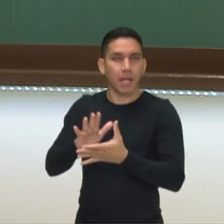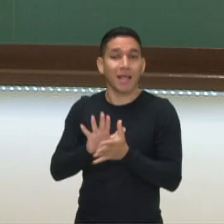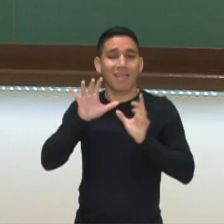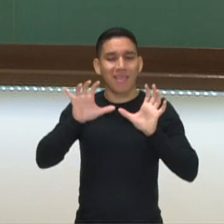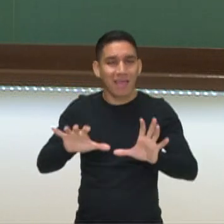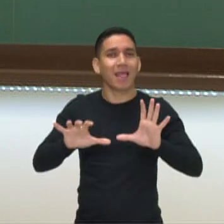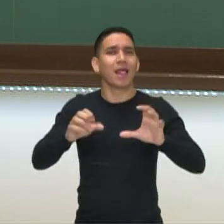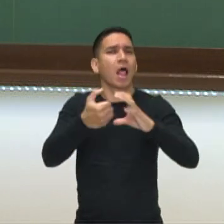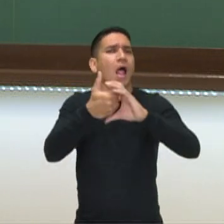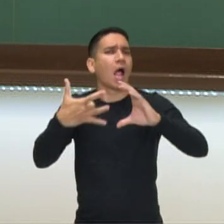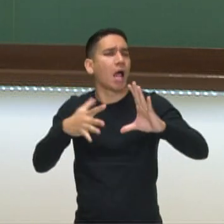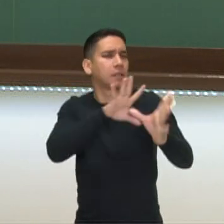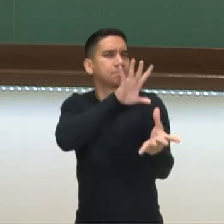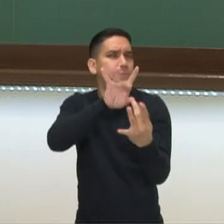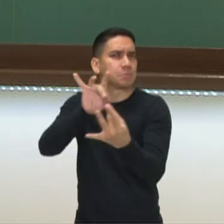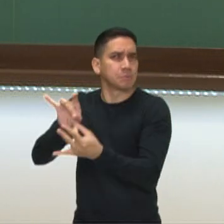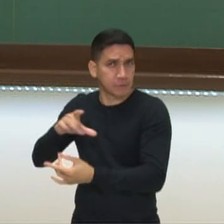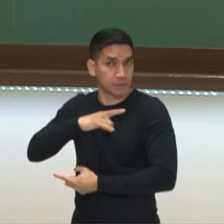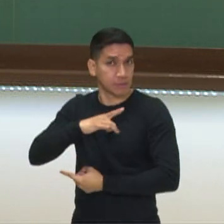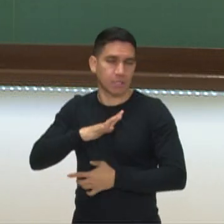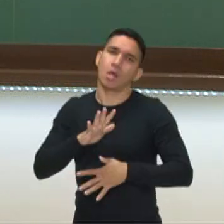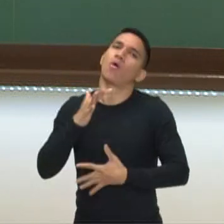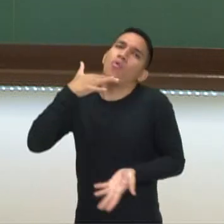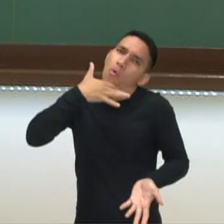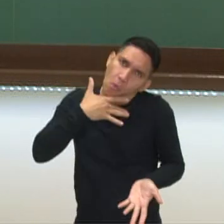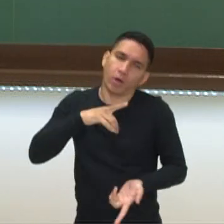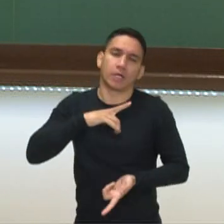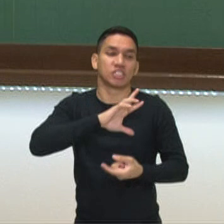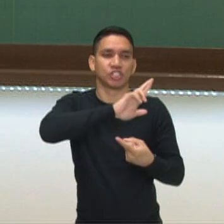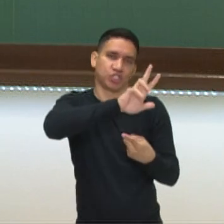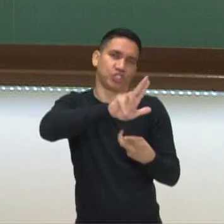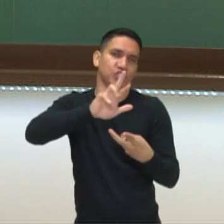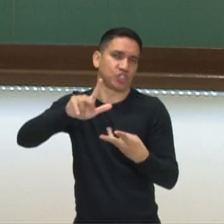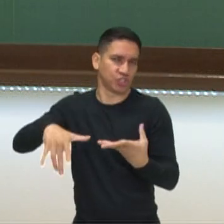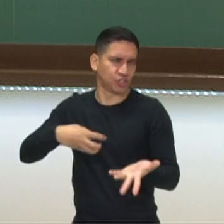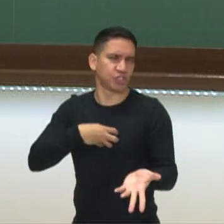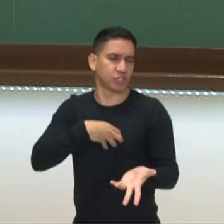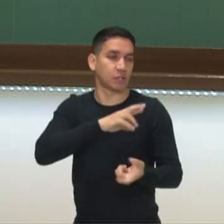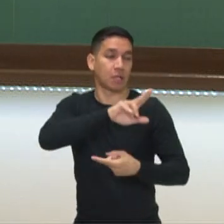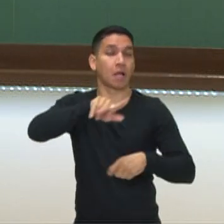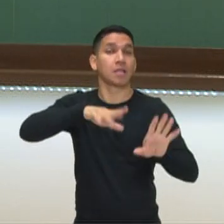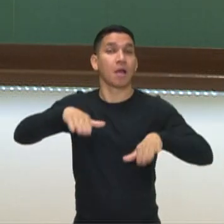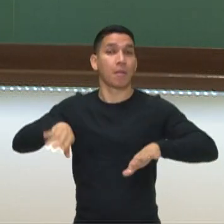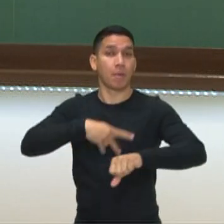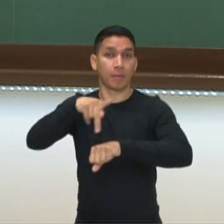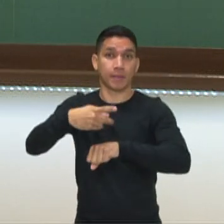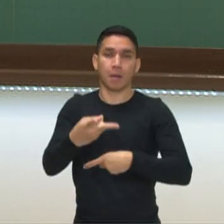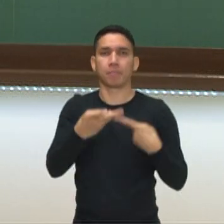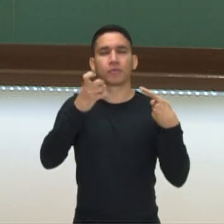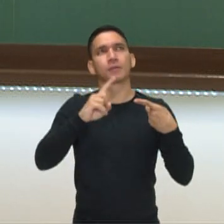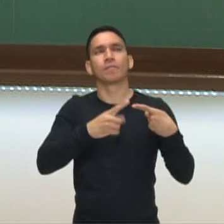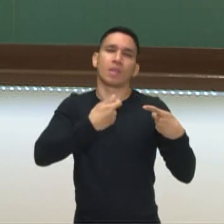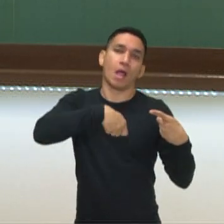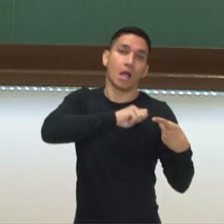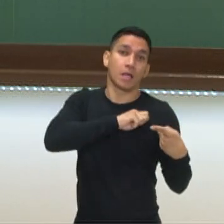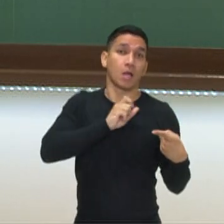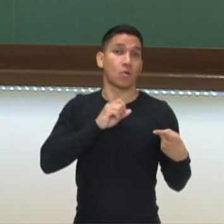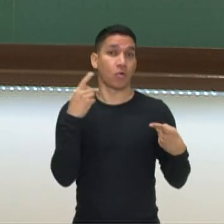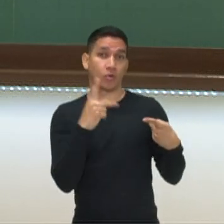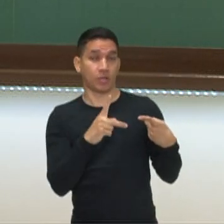algumas características específicas. Claro que houve diferença, né? Então, nós vimos que a Espanha,